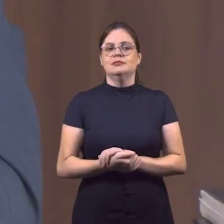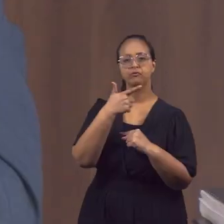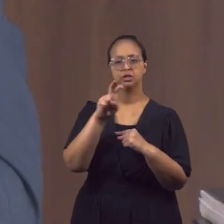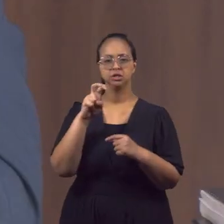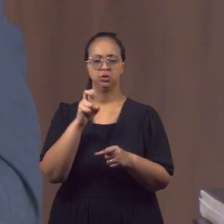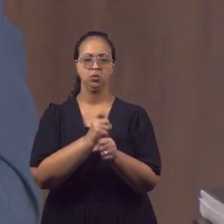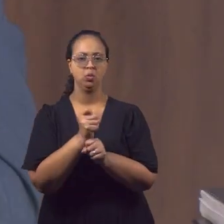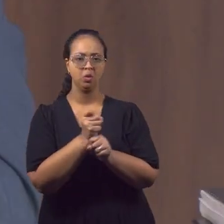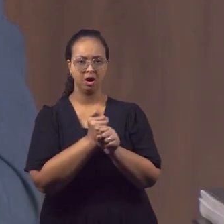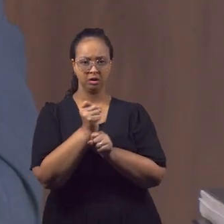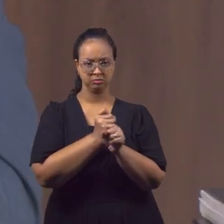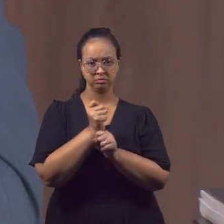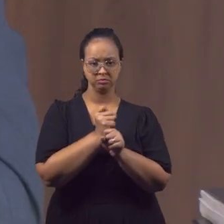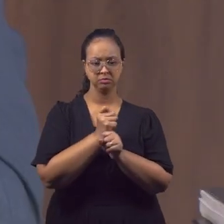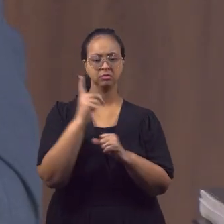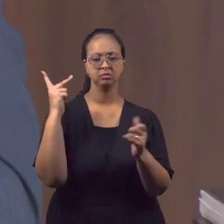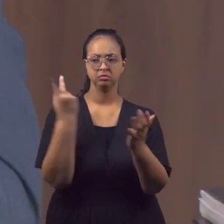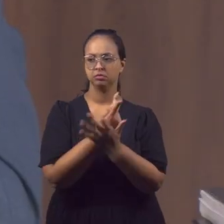Marcos,